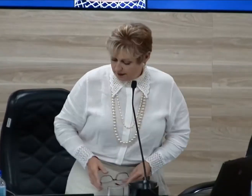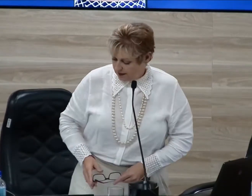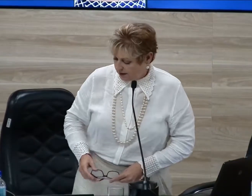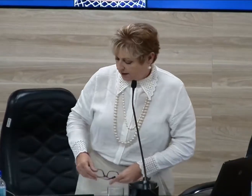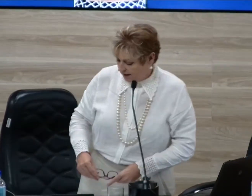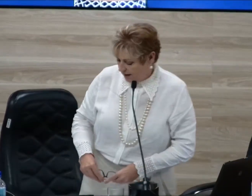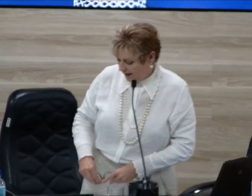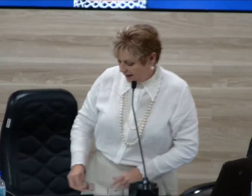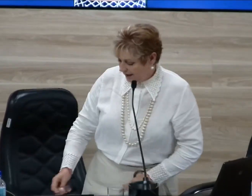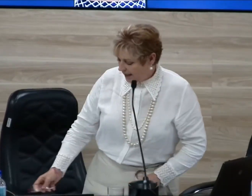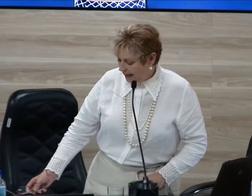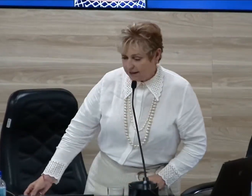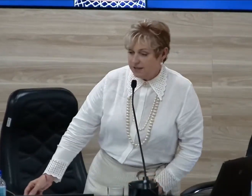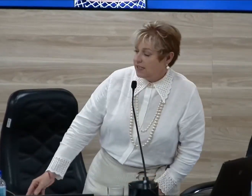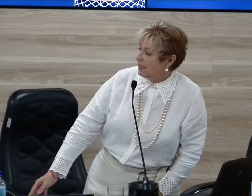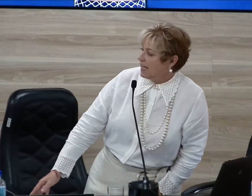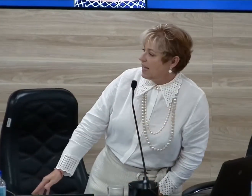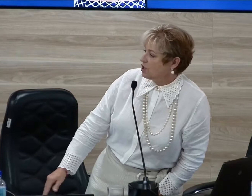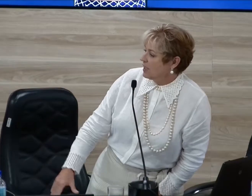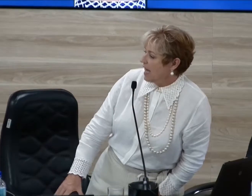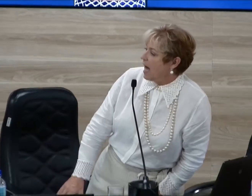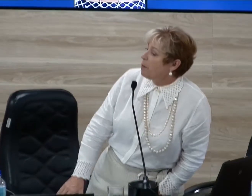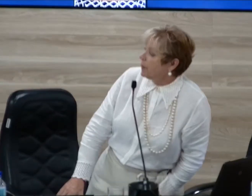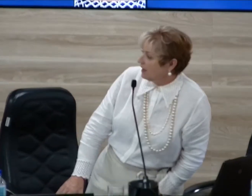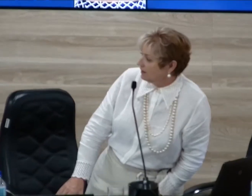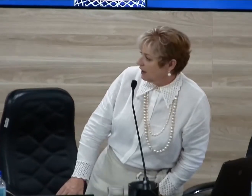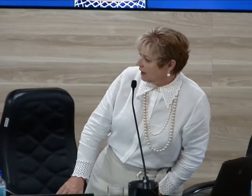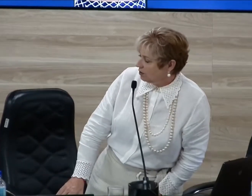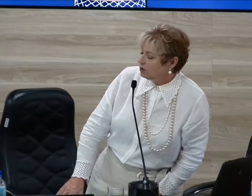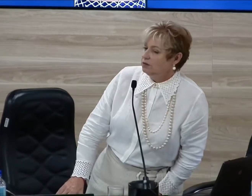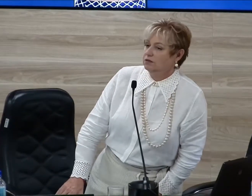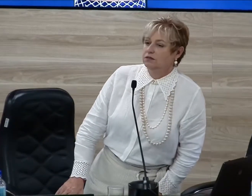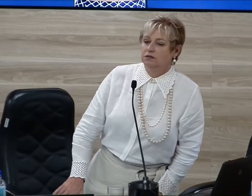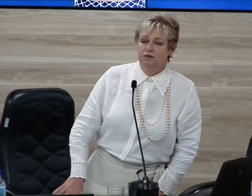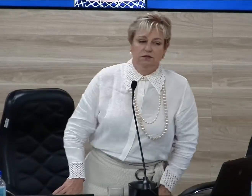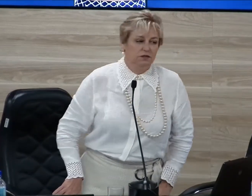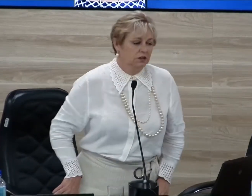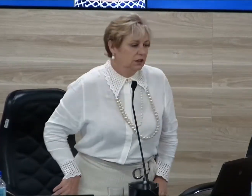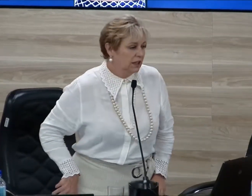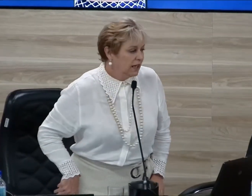Imaginem a terceira idade aprendendo,